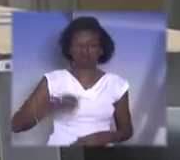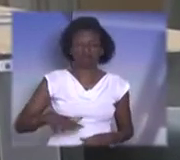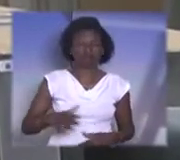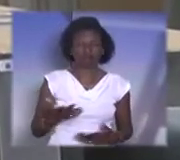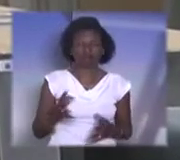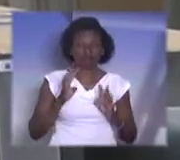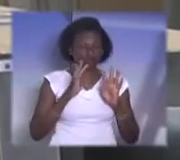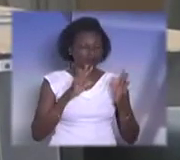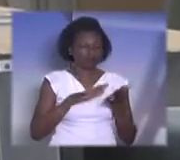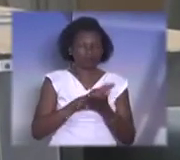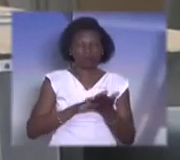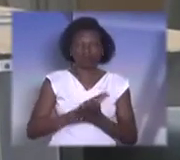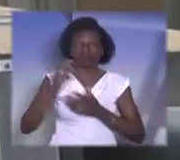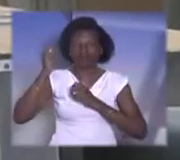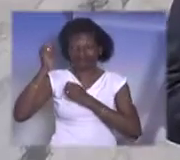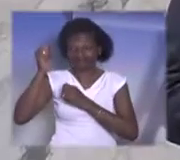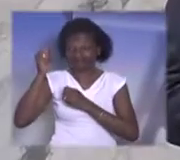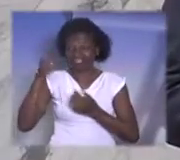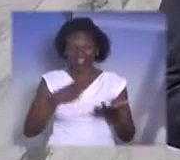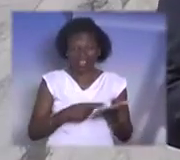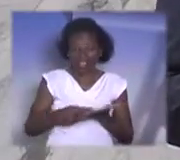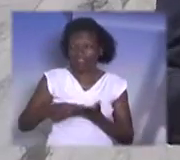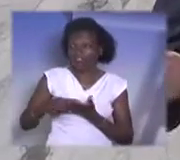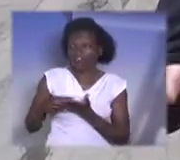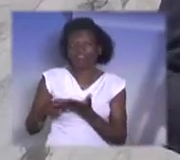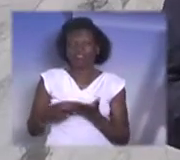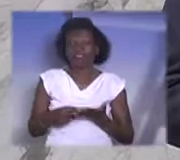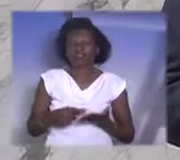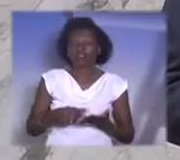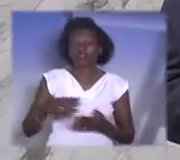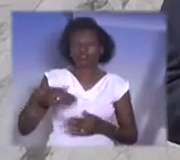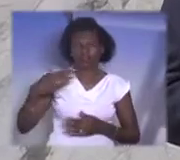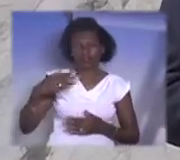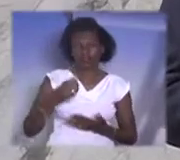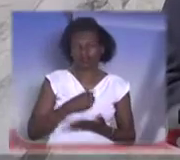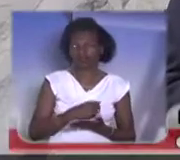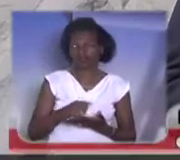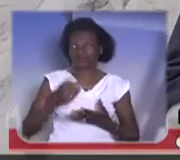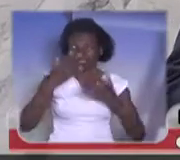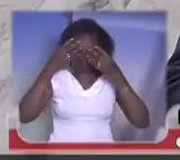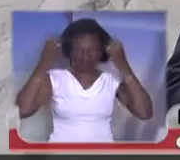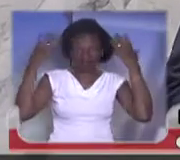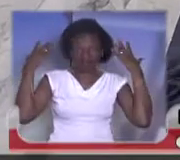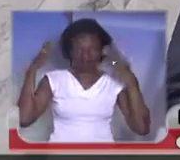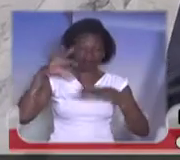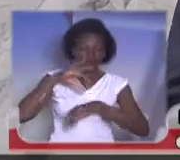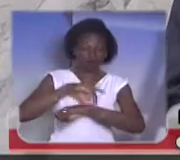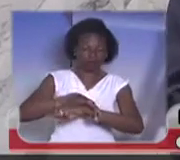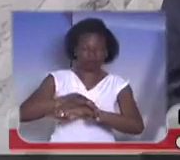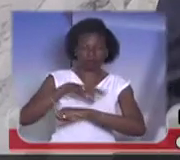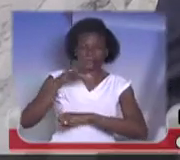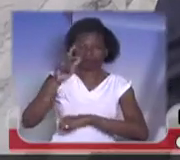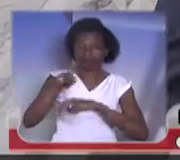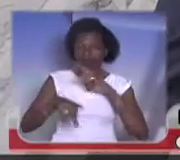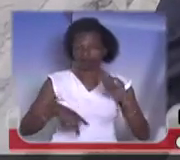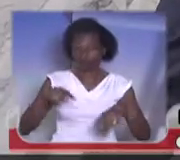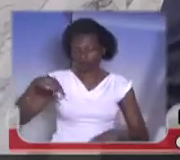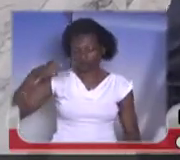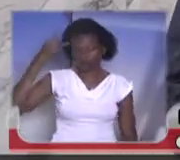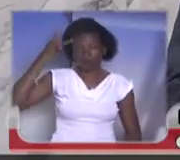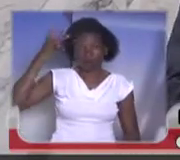na hora de campanha todo mundo promete falar um monte mas depois esquece tanto que a nossa segurança pública em são paulo está